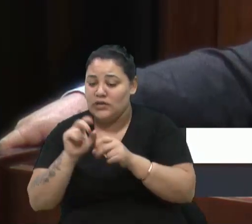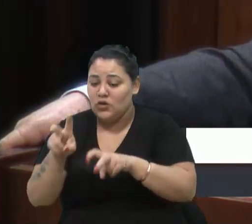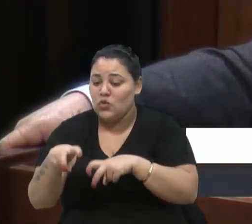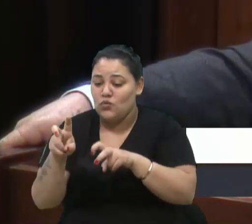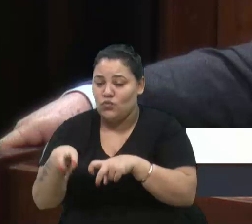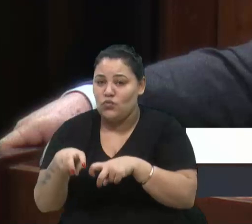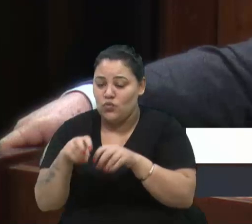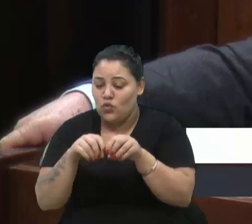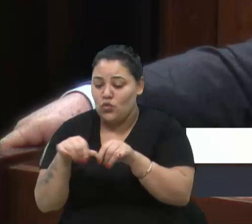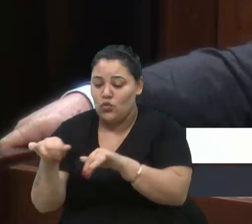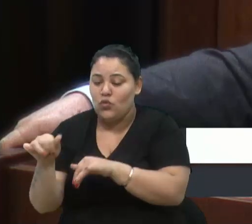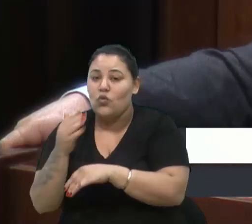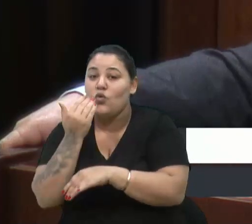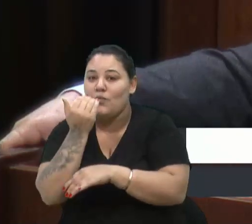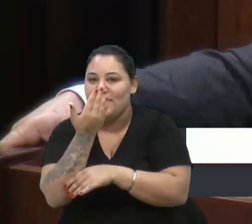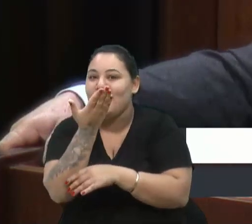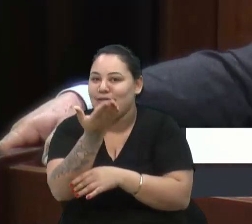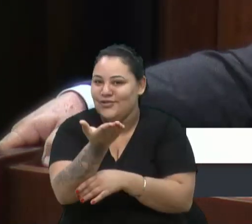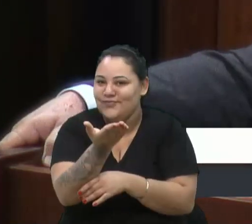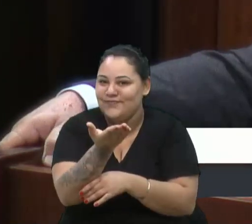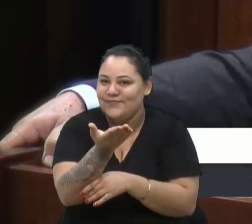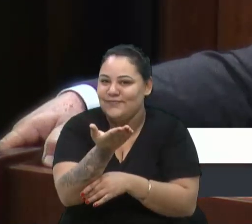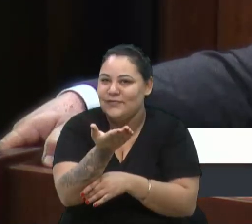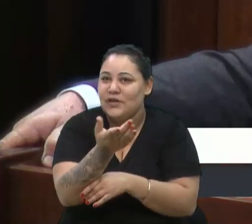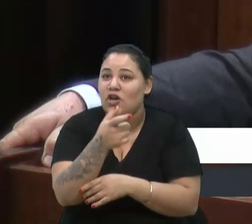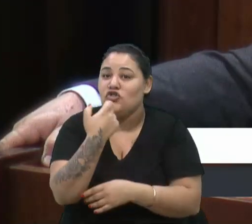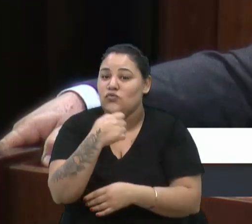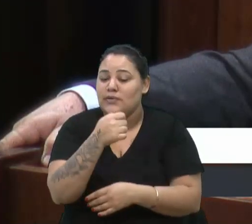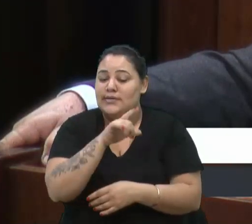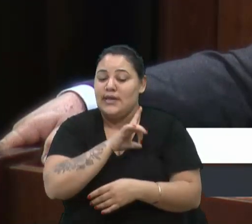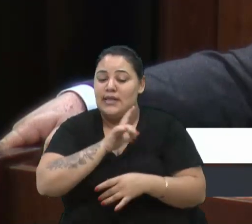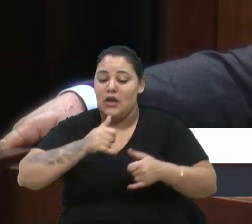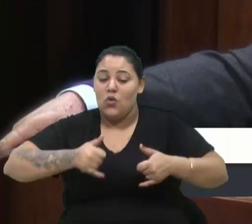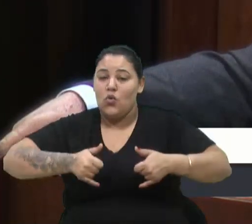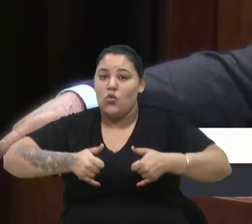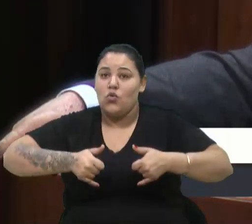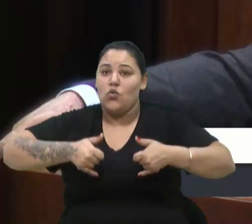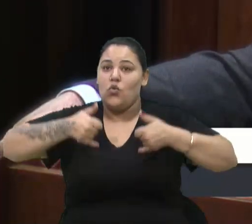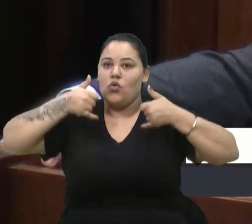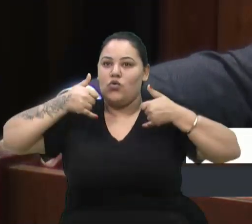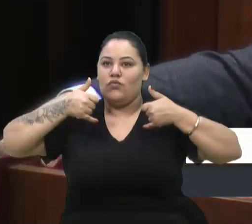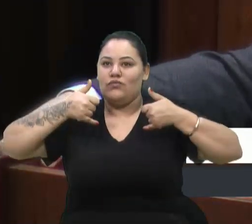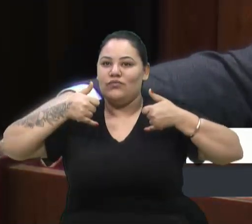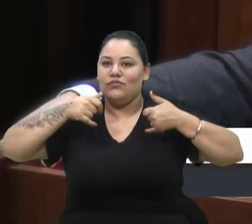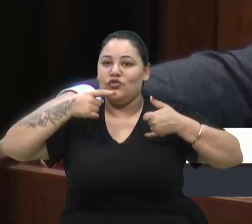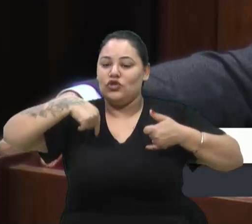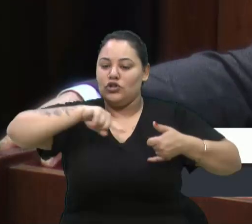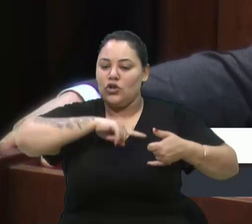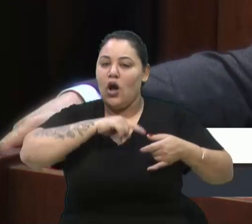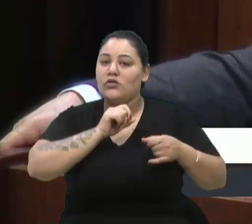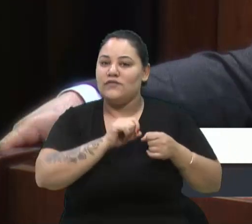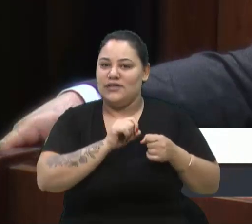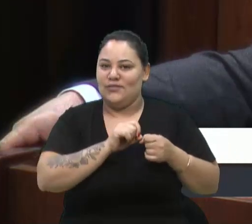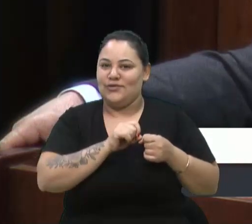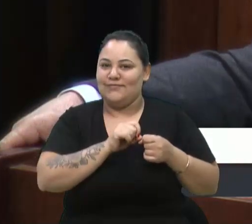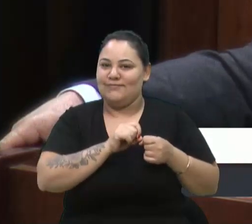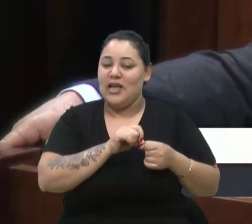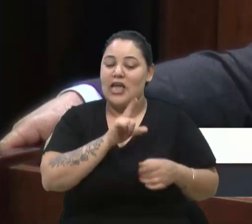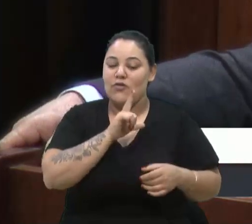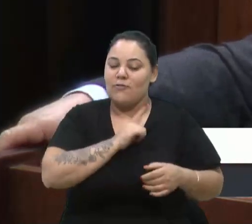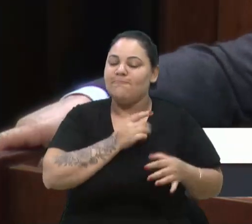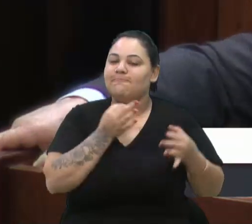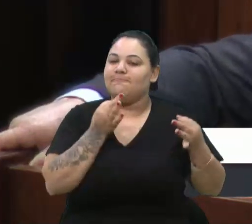para você comer no final do dia Então temos que ter orgulho daquilo que fizemos eu tenho certeza